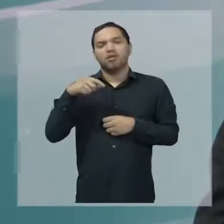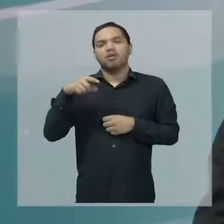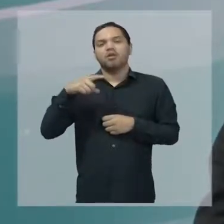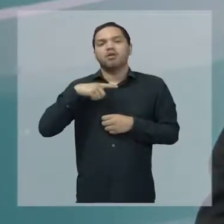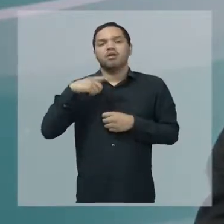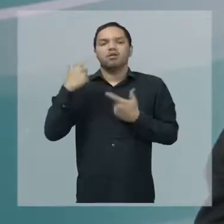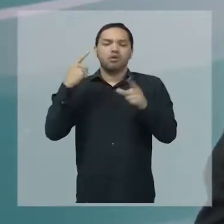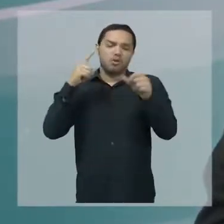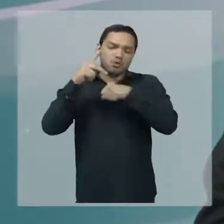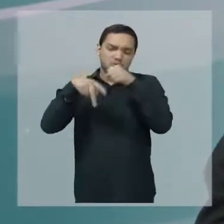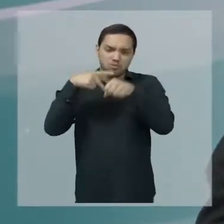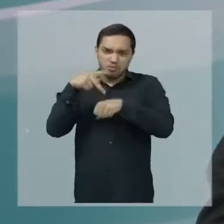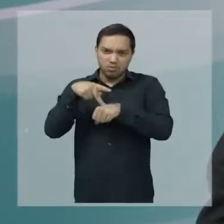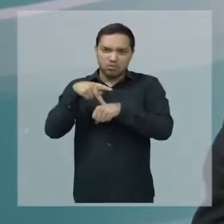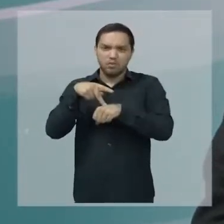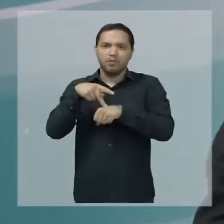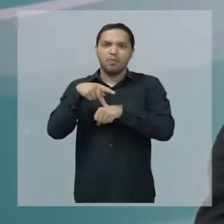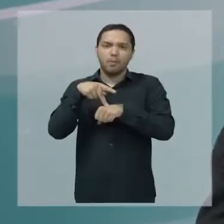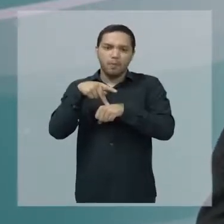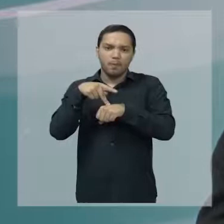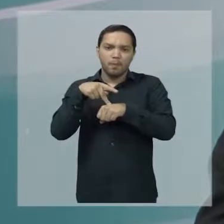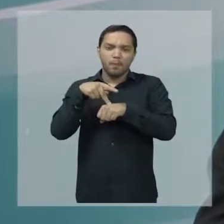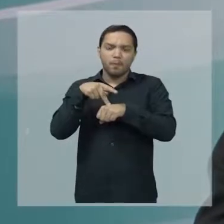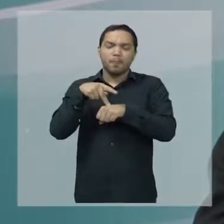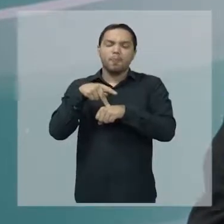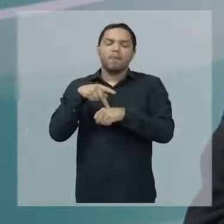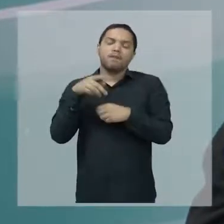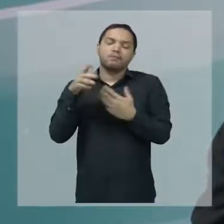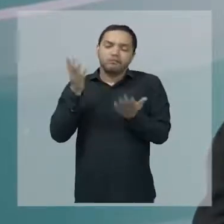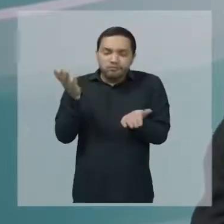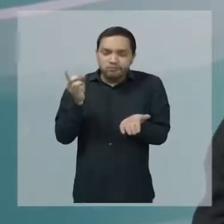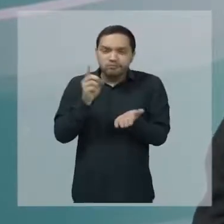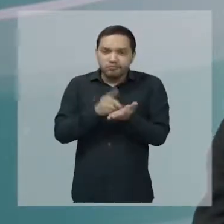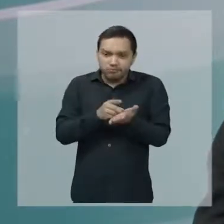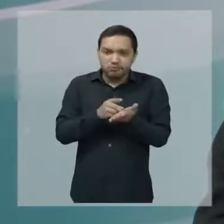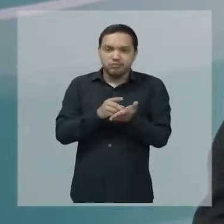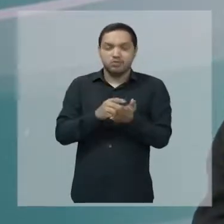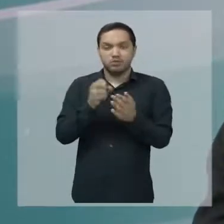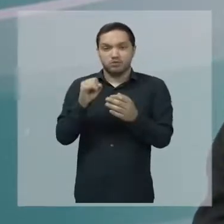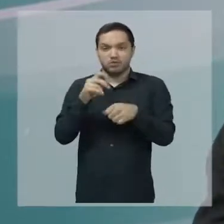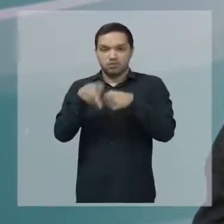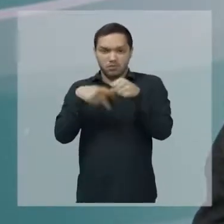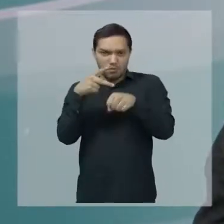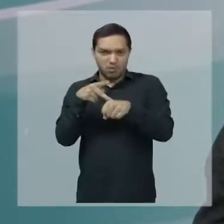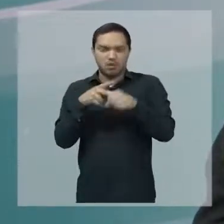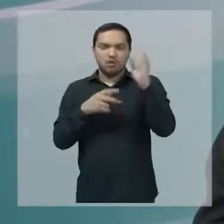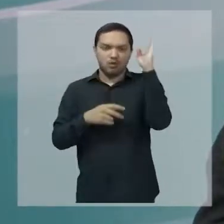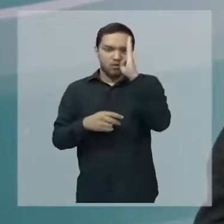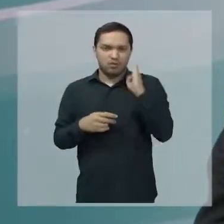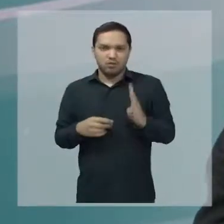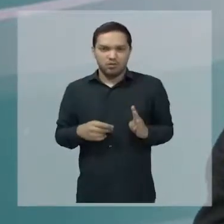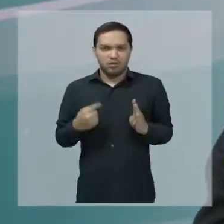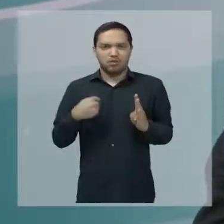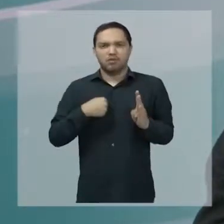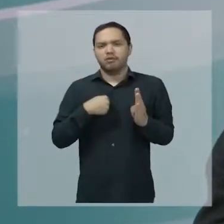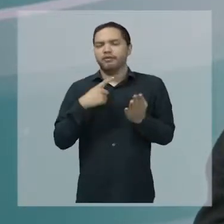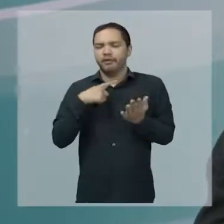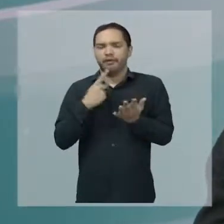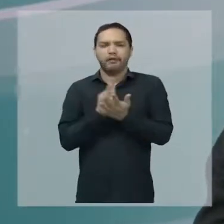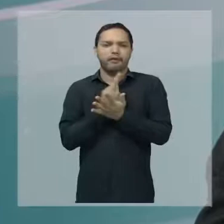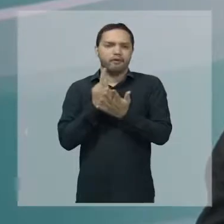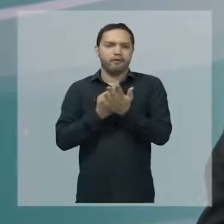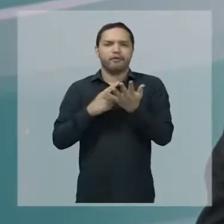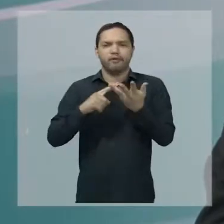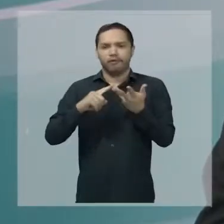de Trump, né, e de outros países, como se diz na linguagem internacional. Evidentemente que quando um país do porte do Brasil se comporta